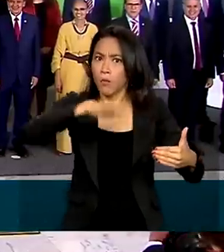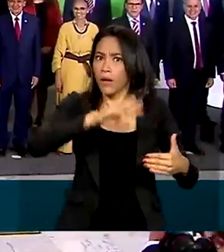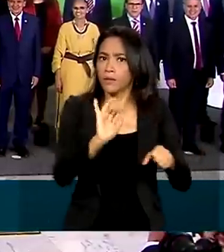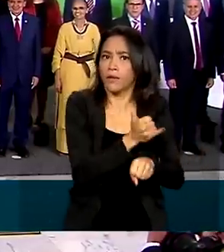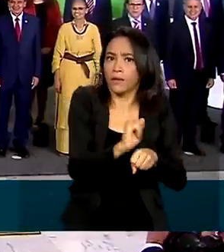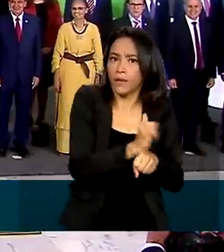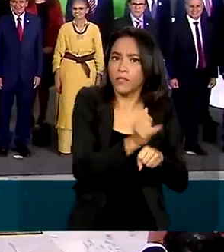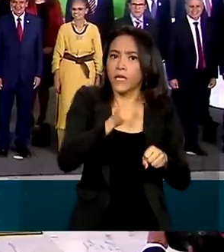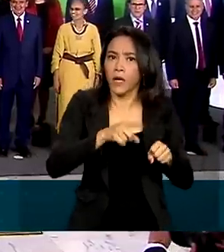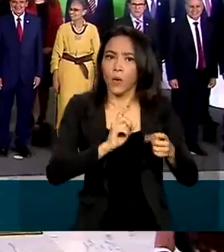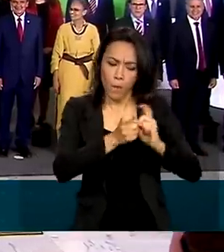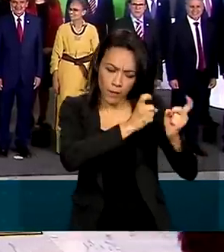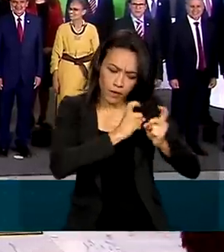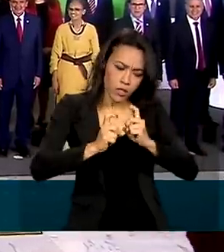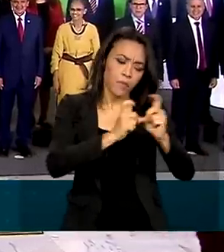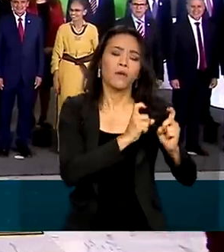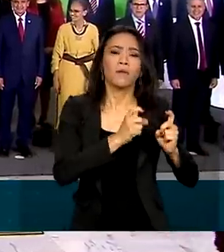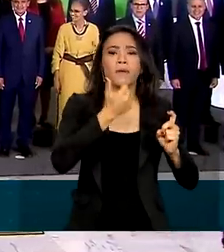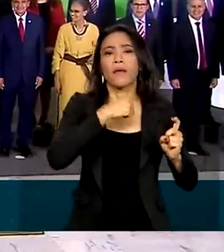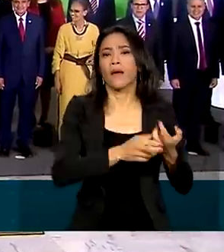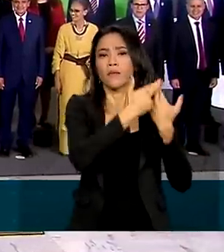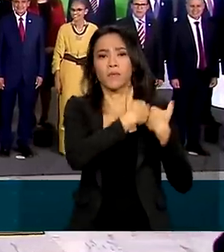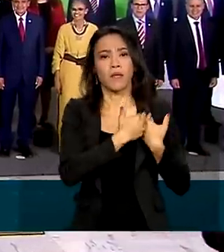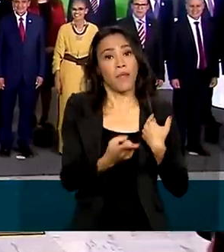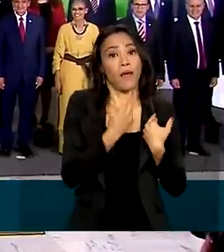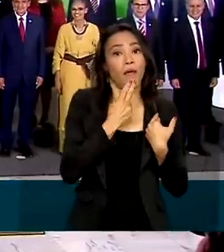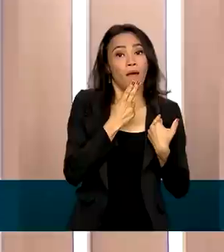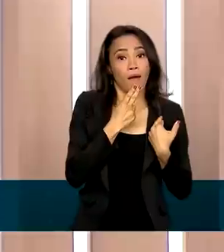Talvez o Ministério do planejamento liderado pela ministração